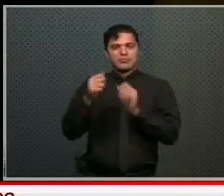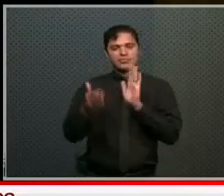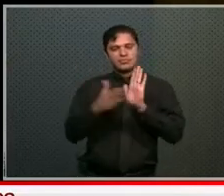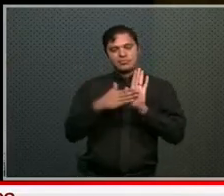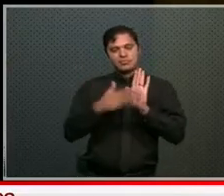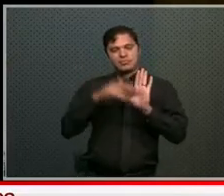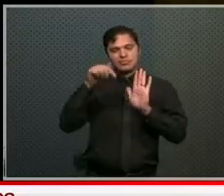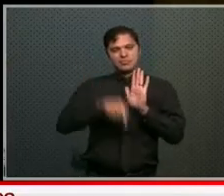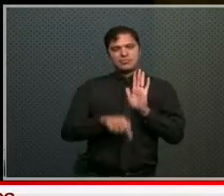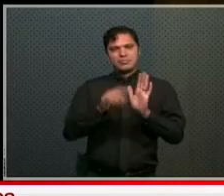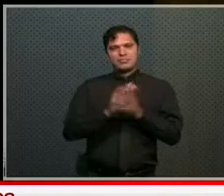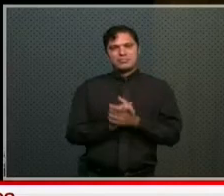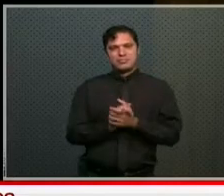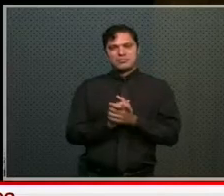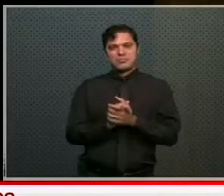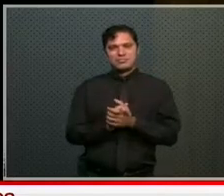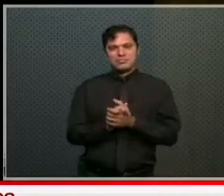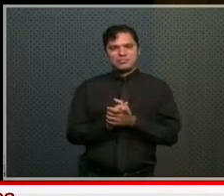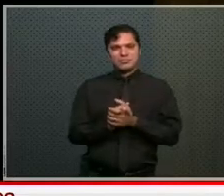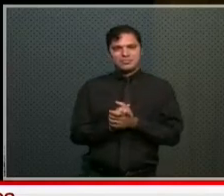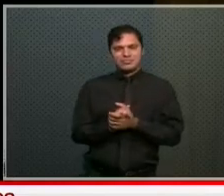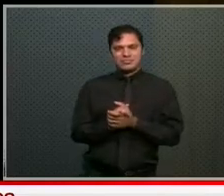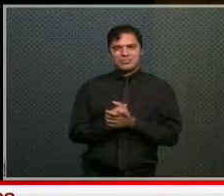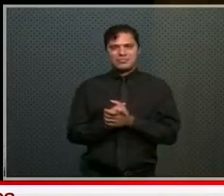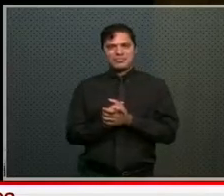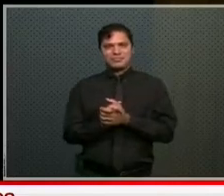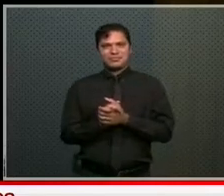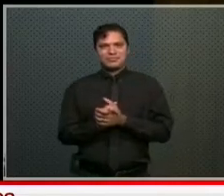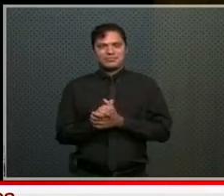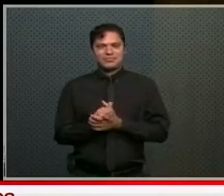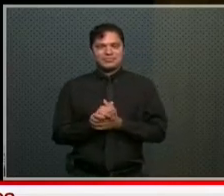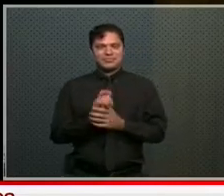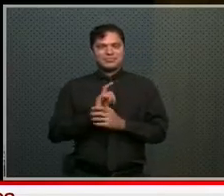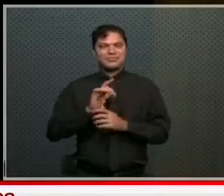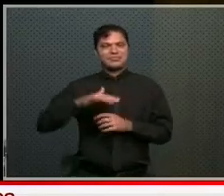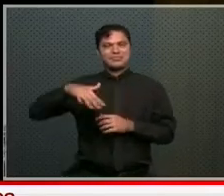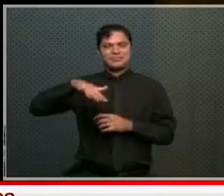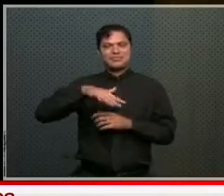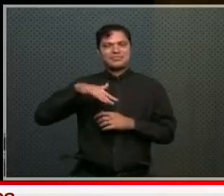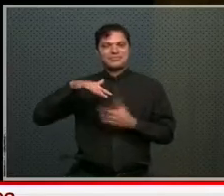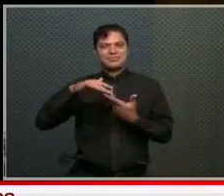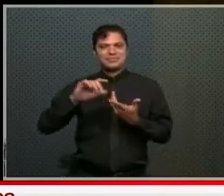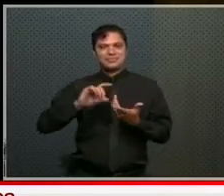sobreposição e por unanimidade a gente tá fazendo essa homenagem hoje aqui